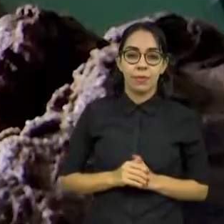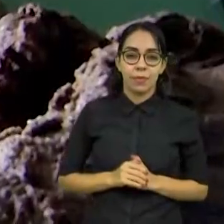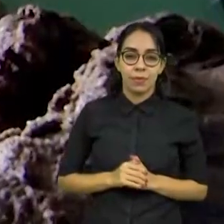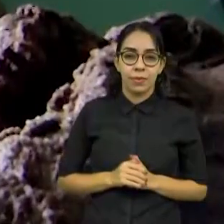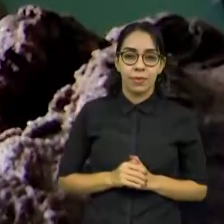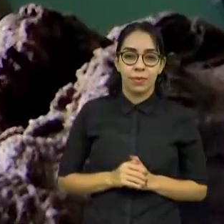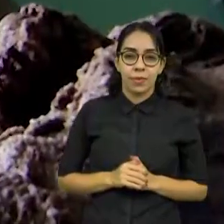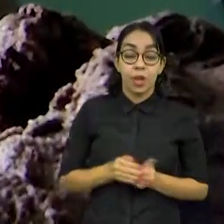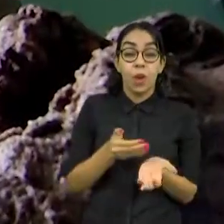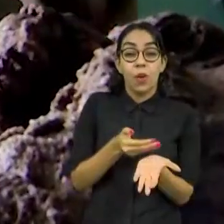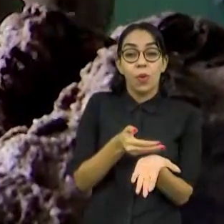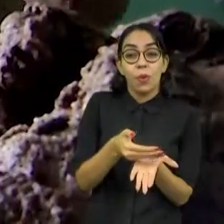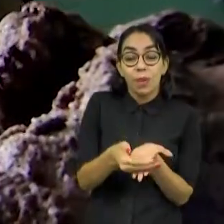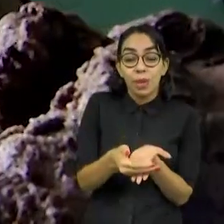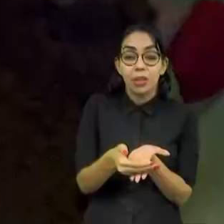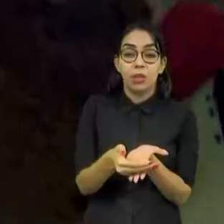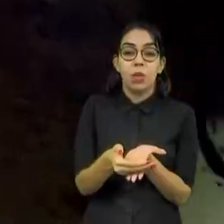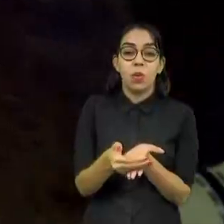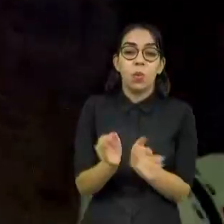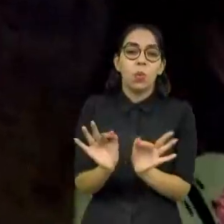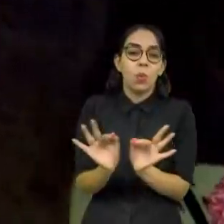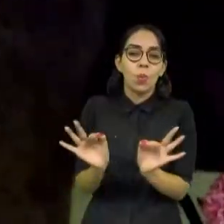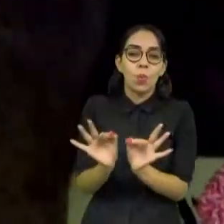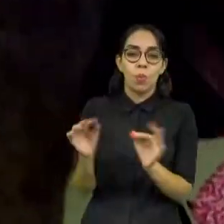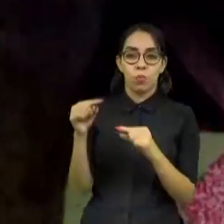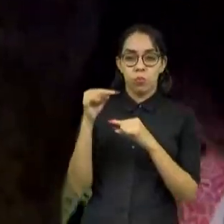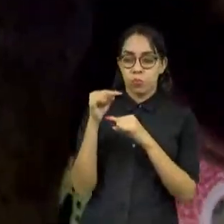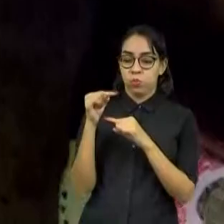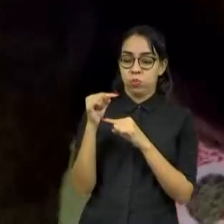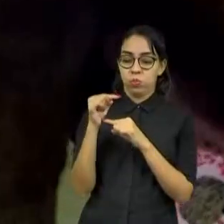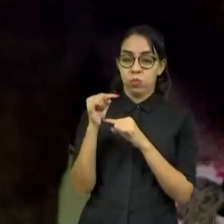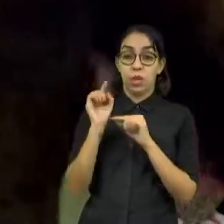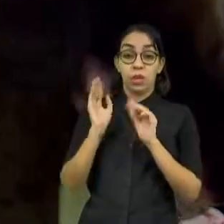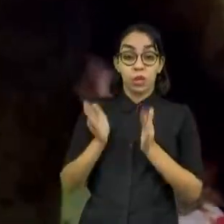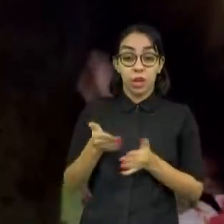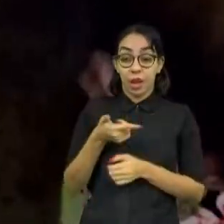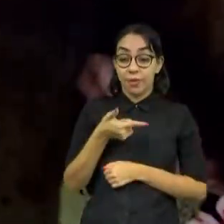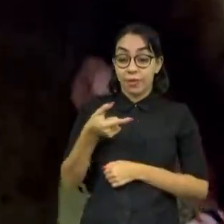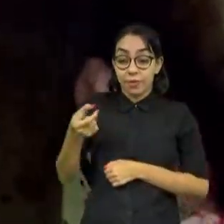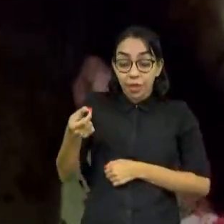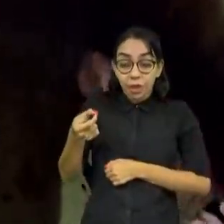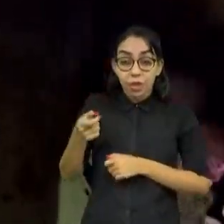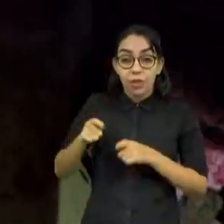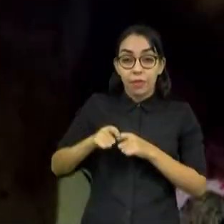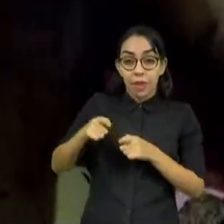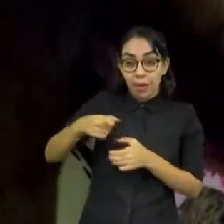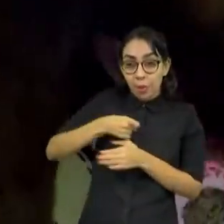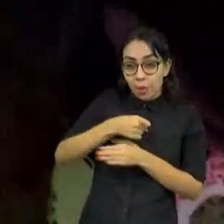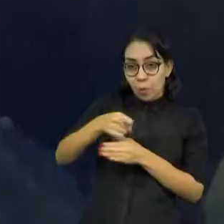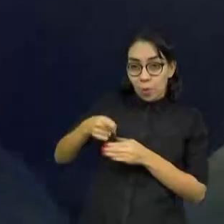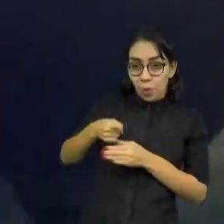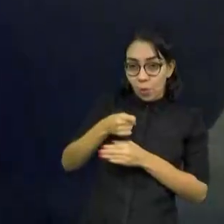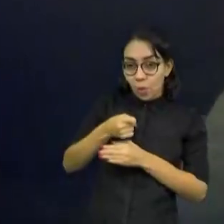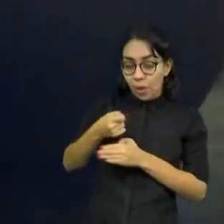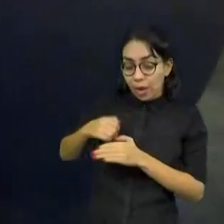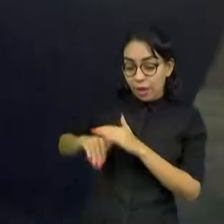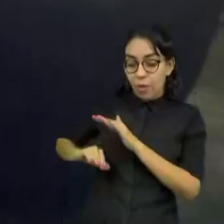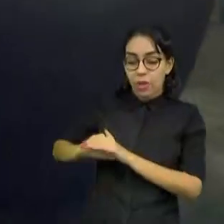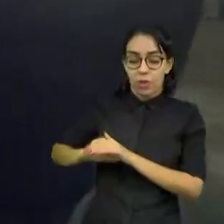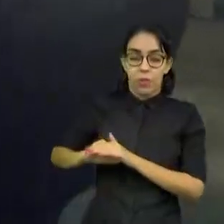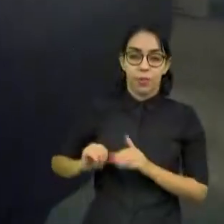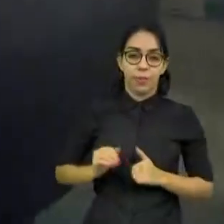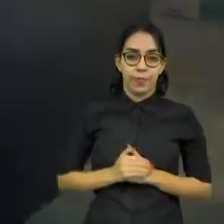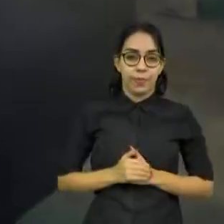Ela começou fazendo miniaturas. Quando juntou 20 panelinhas, guardou tudo escondido nos lençóis. Quando o pai foi